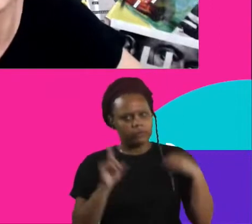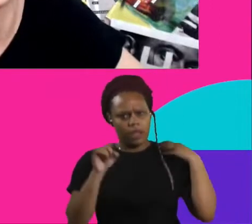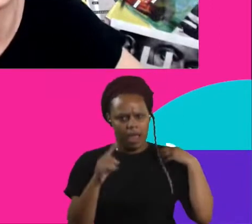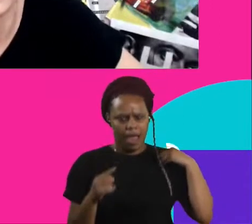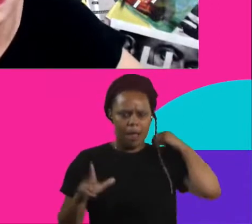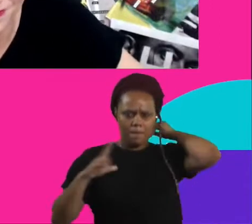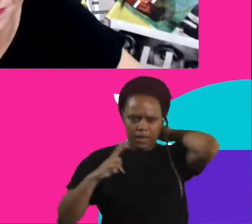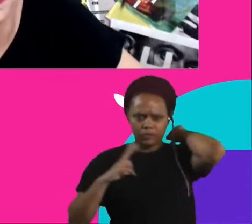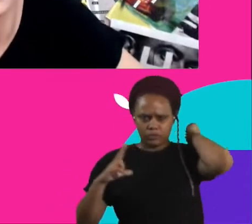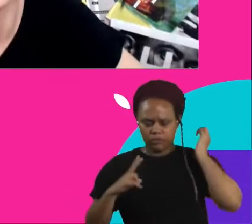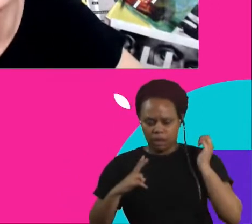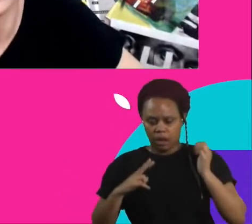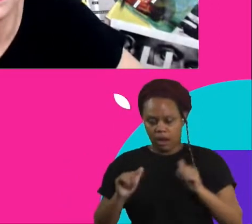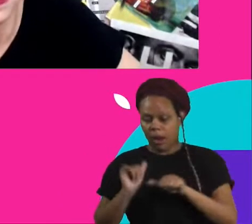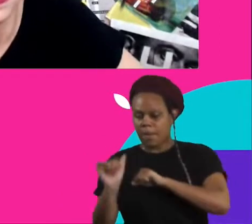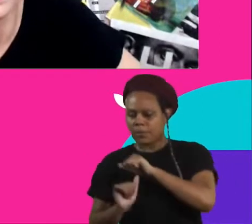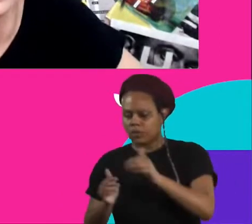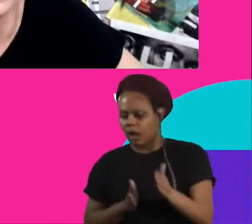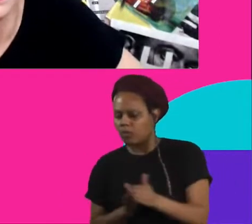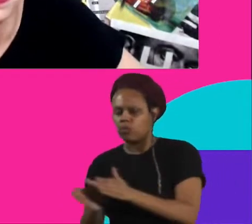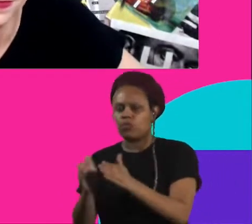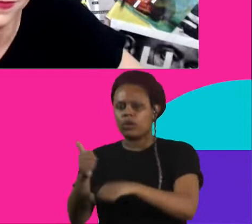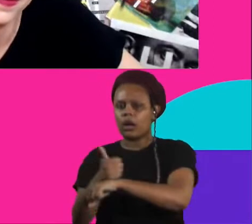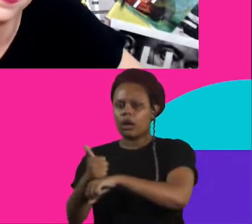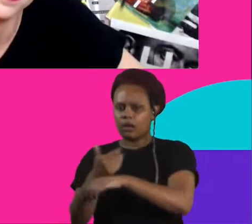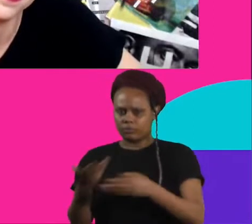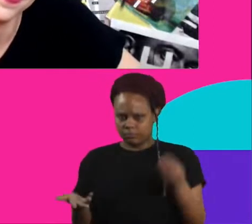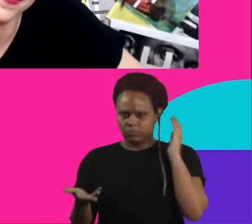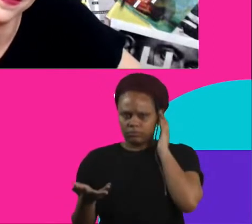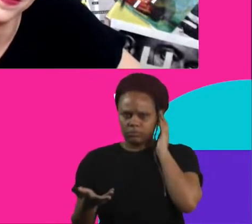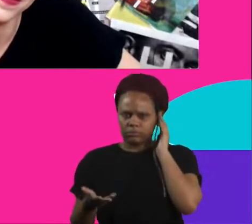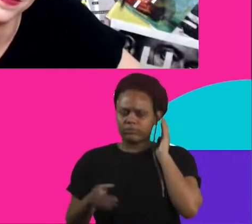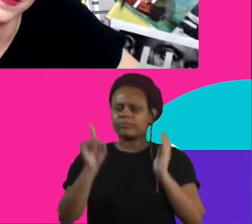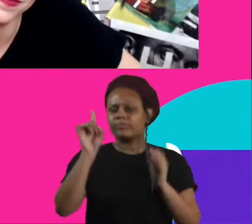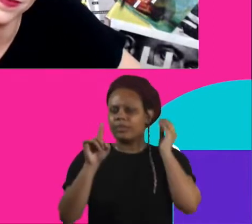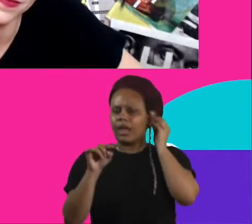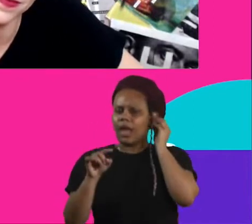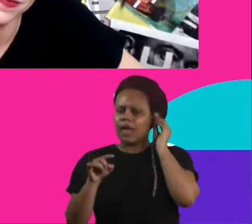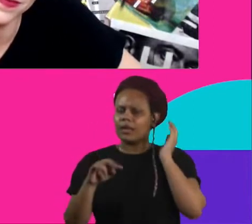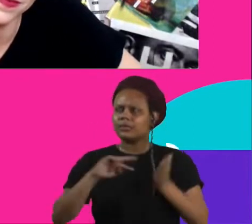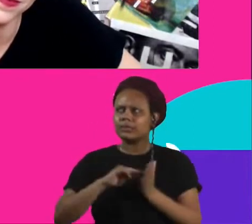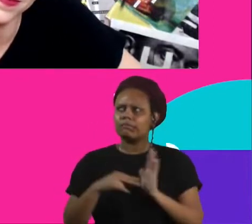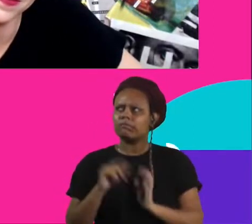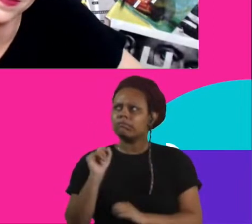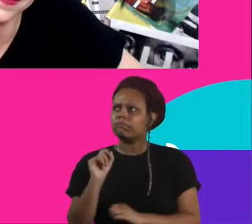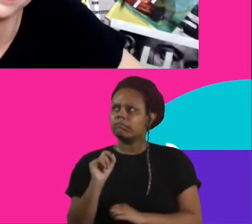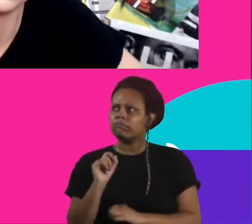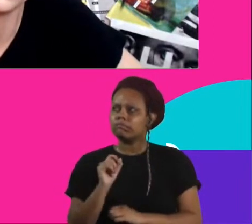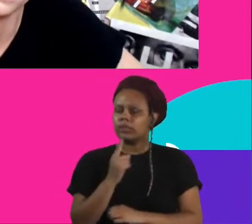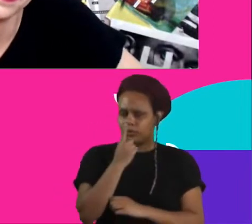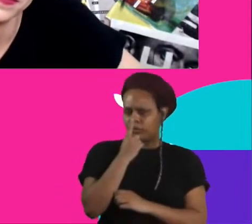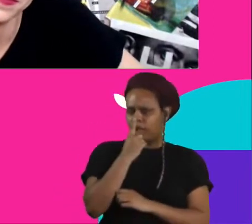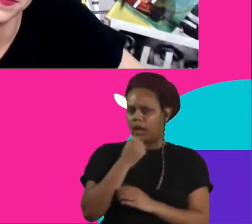Eu quero mudar de carreira, quero fazer uma transição? Tomada de decisão que diz respeito a algo ainda mais íntimo, de repente? Quero entrar